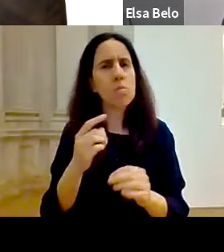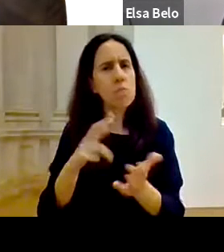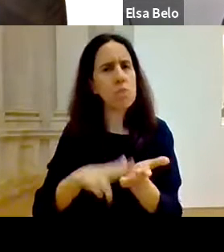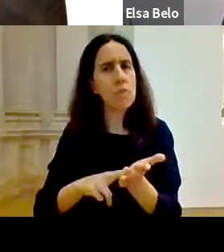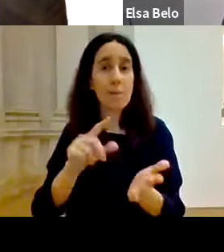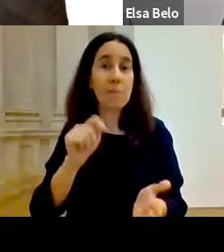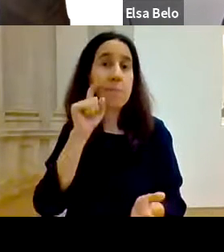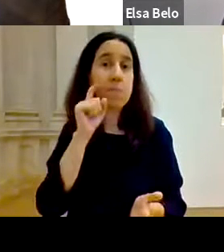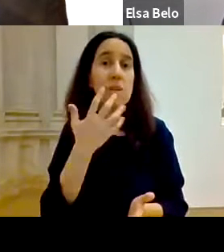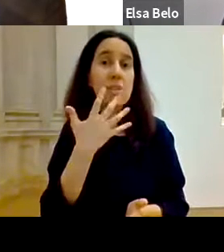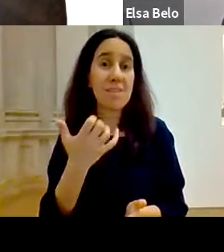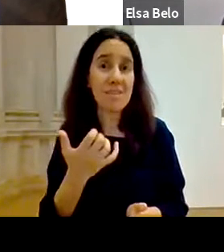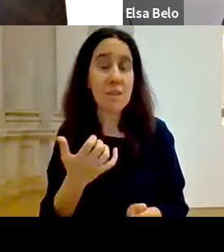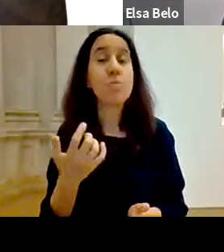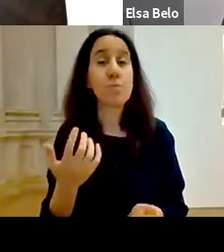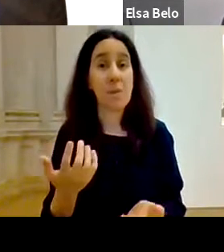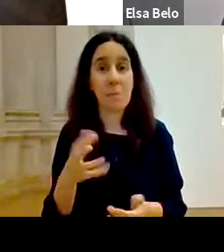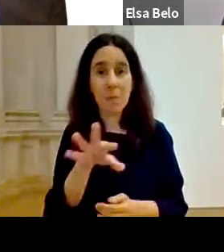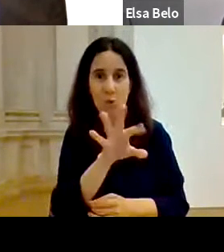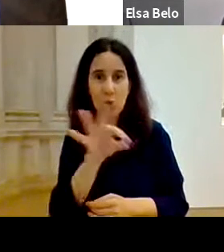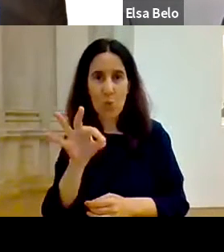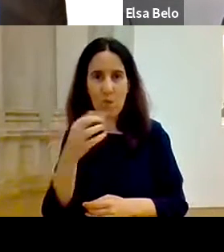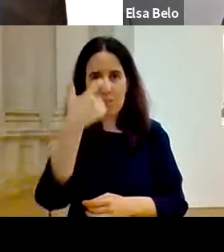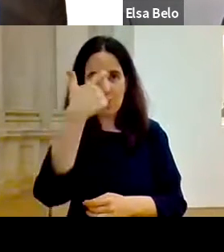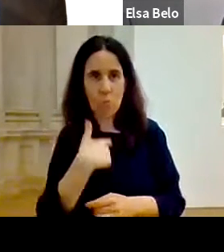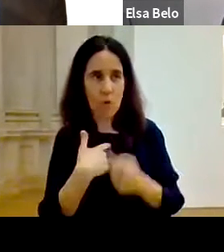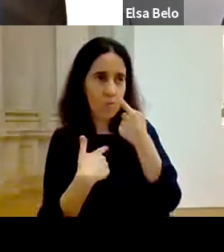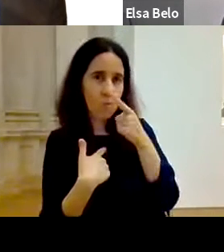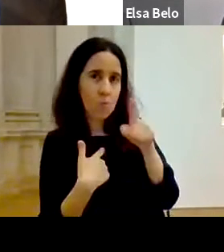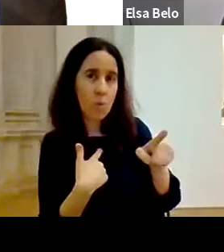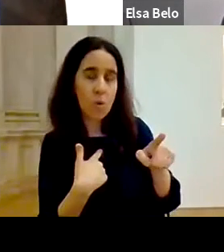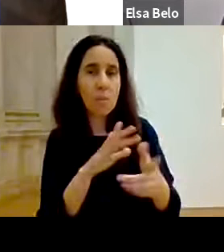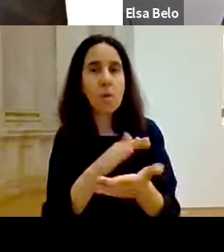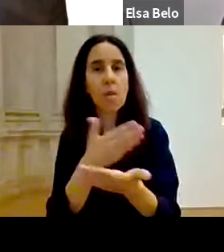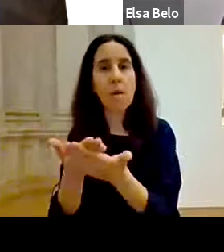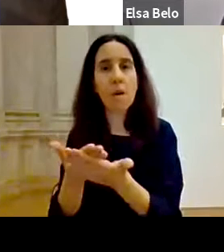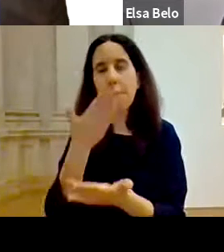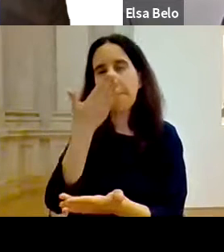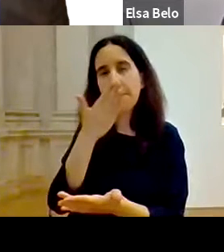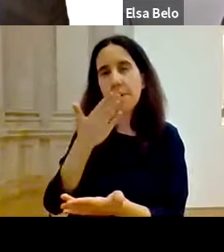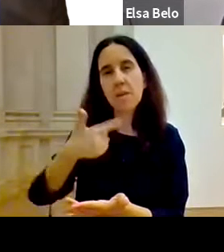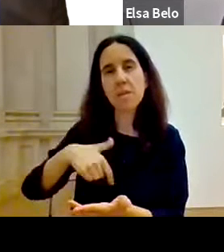de segurança, porque aquelas escolhas que nós fazemos pessoalmente podem até introduzir aquilo que nos parecem